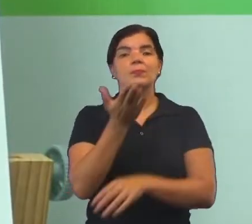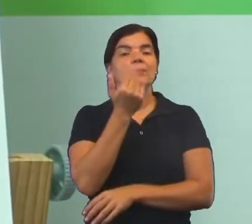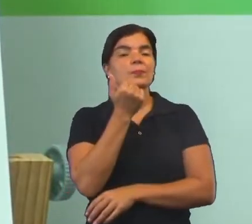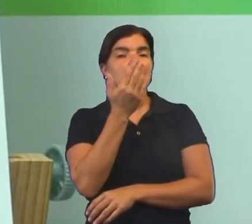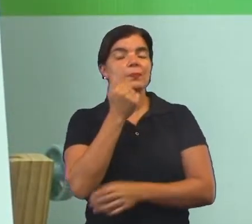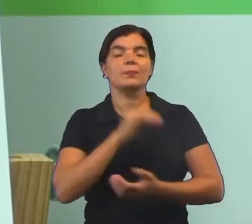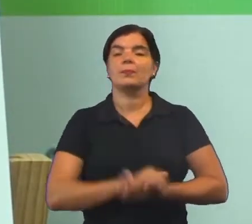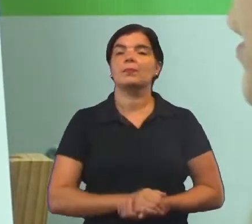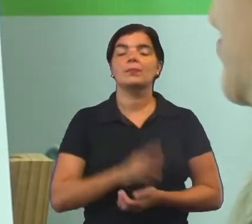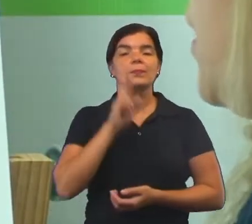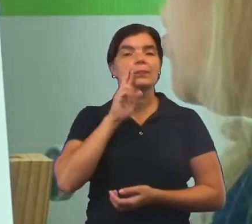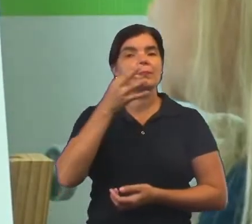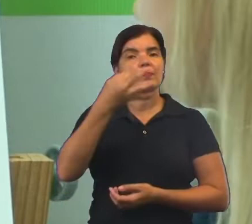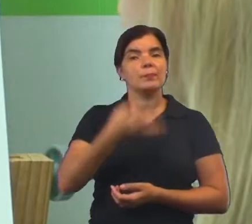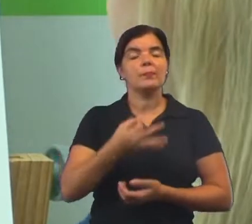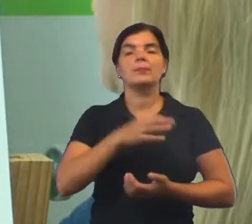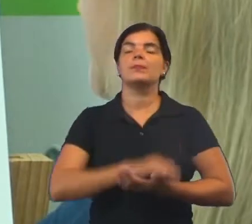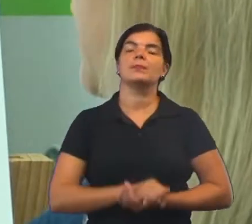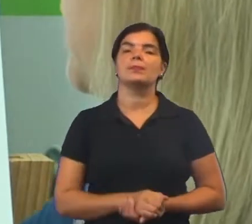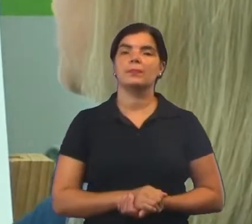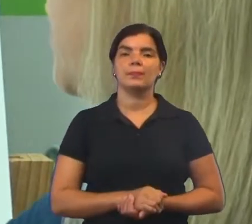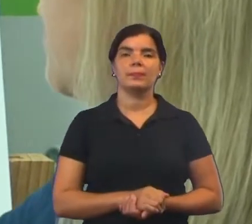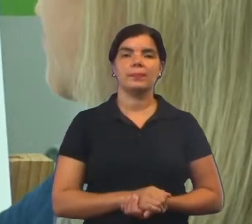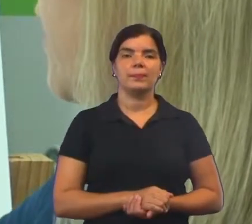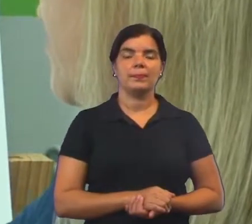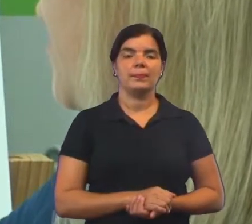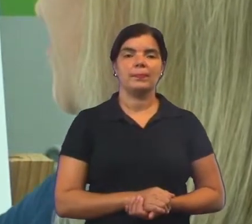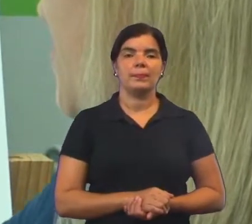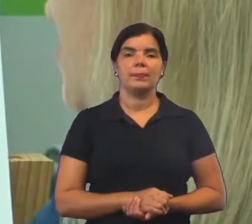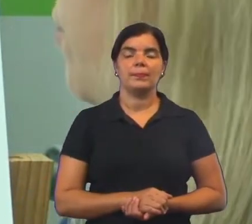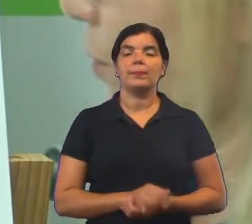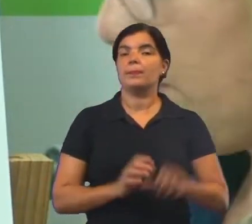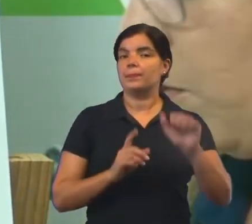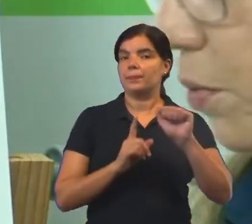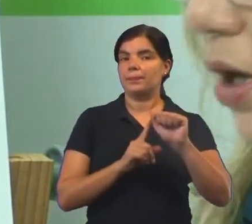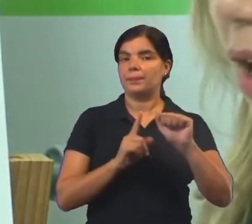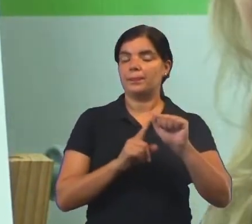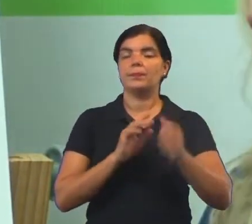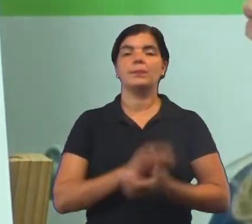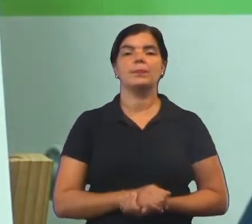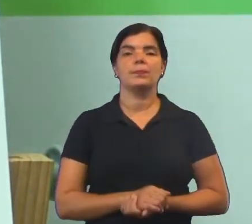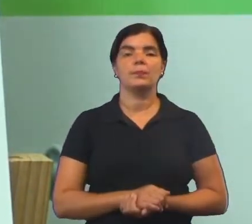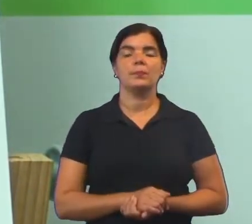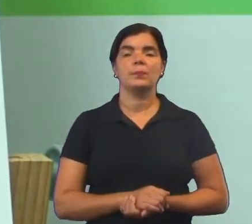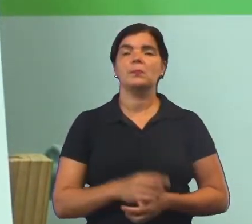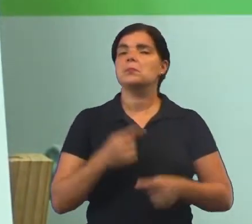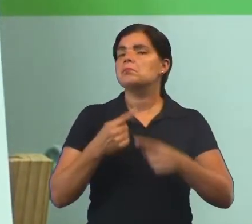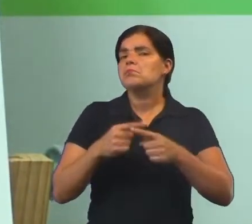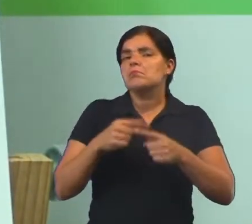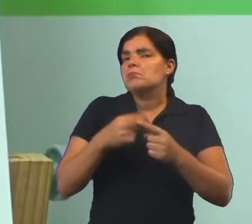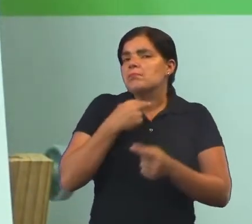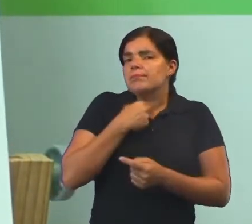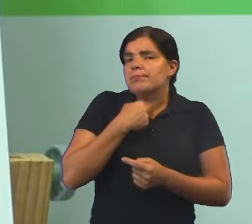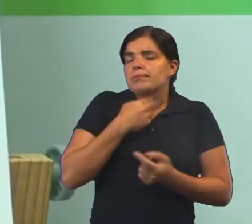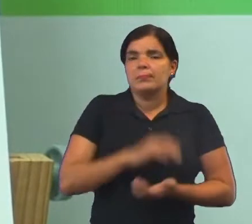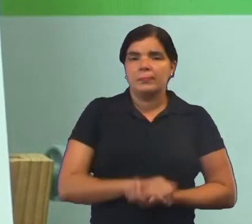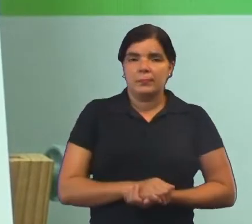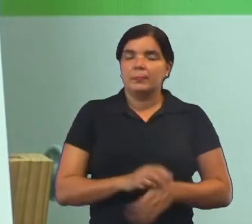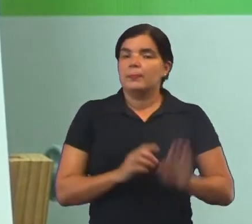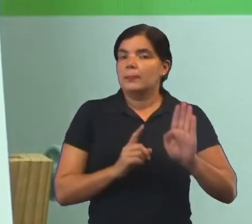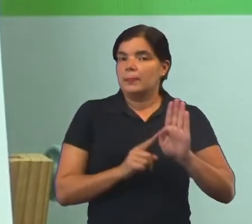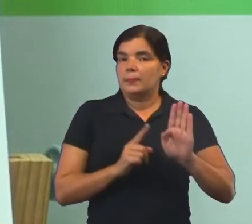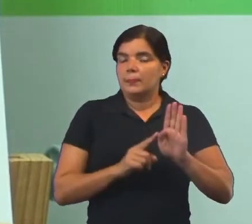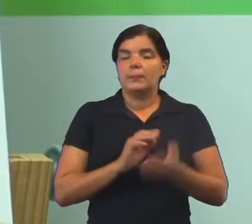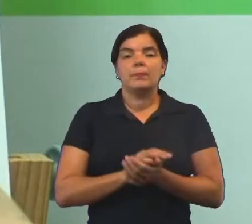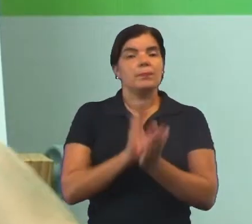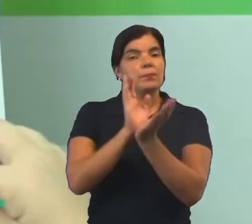nossa alternativa logo aqui, né? A gente já vê que a letra A. Por que que não pode ser a letra